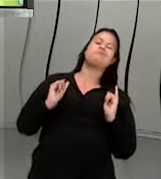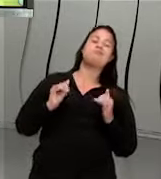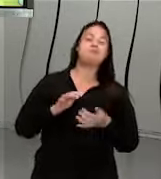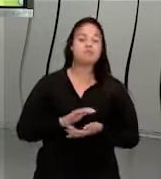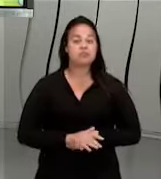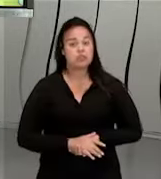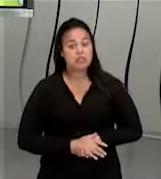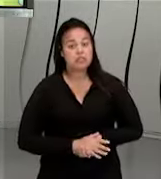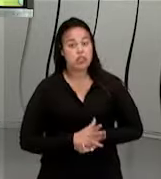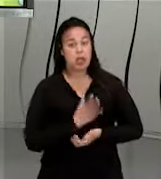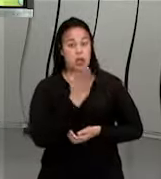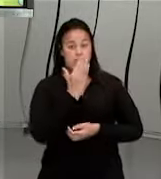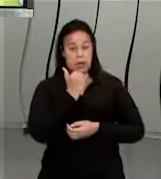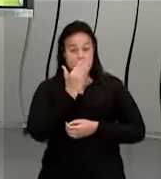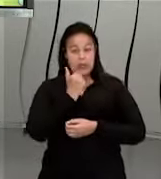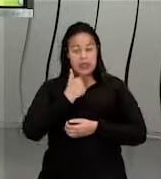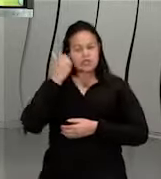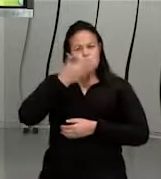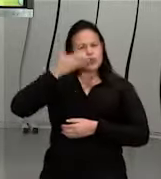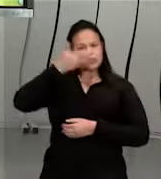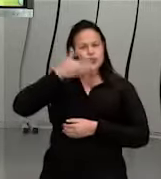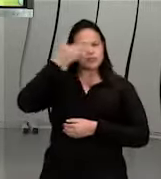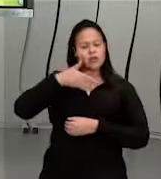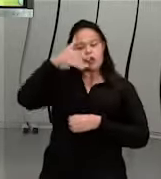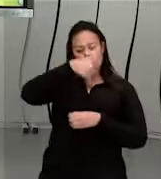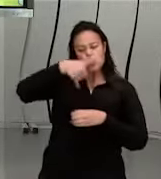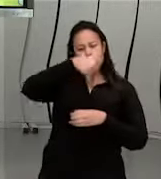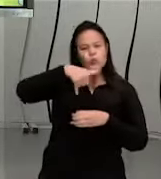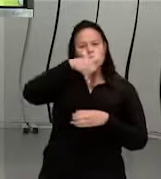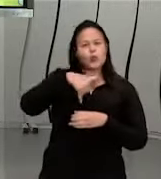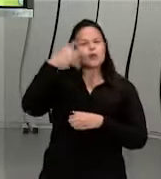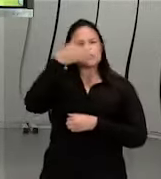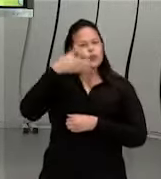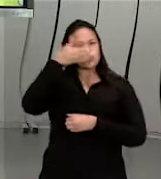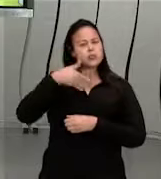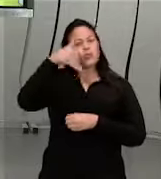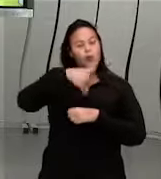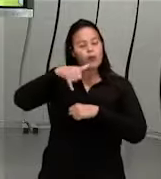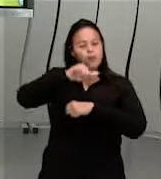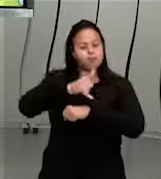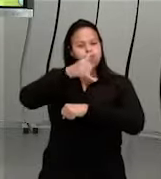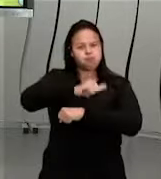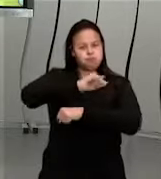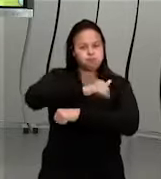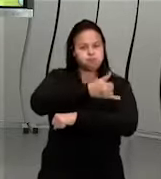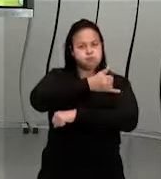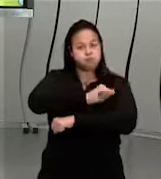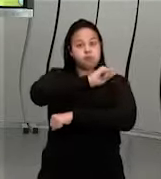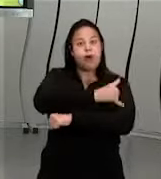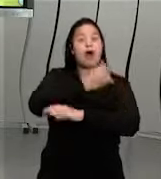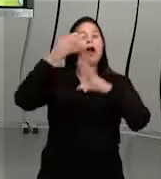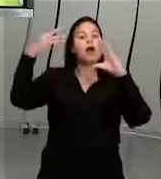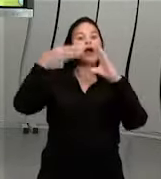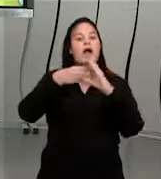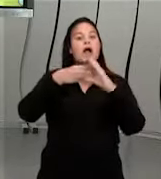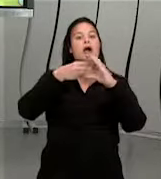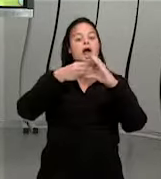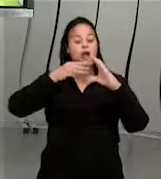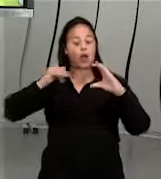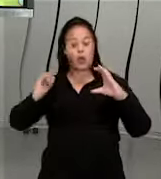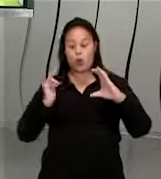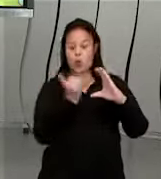alimentação rica em açúcares e gorduras, a tendência é que essas células passam a armazenar mais energia.